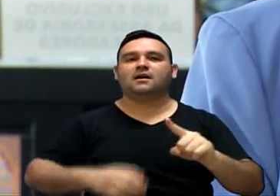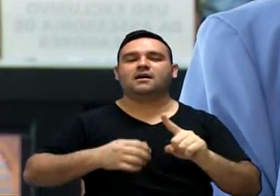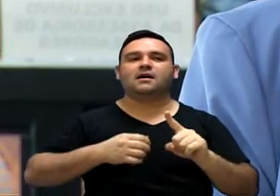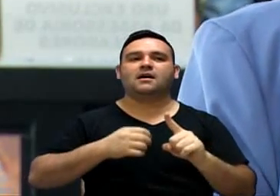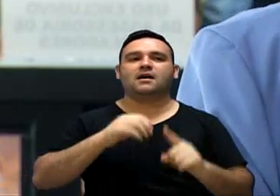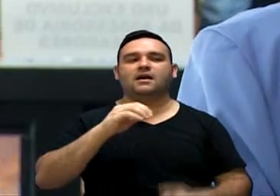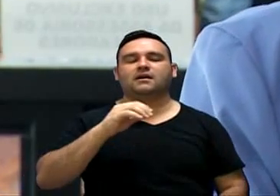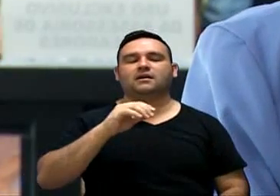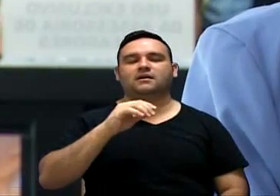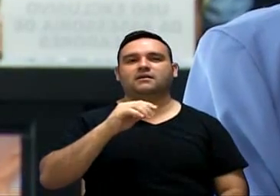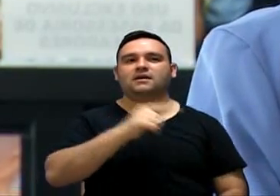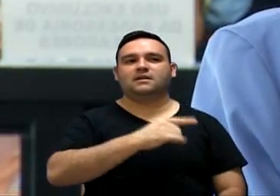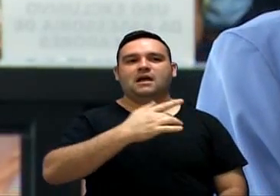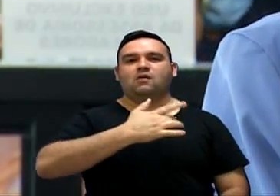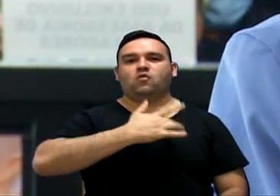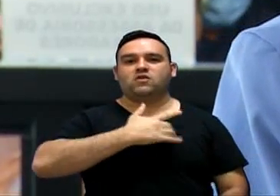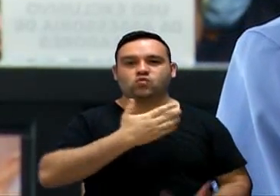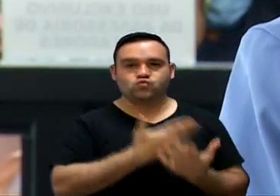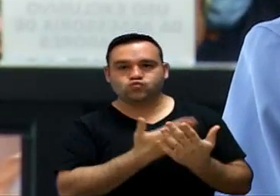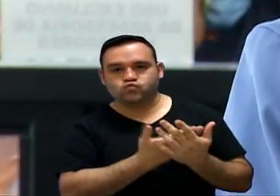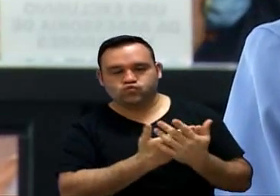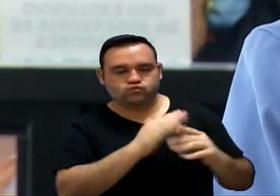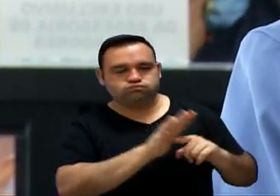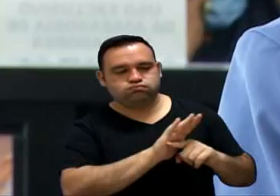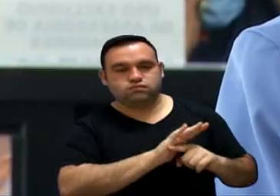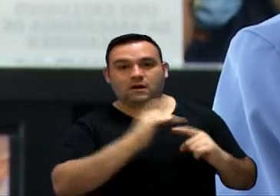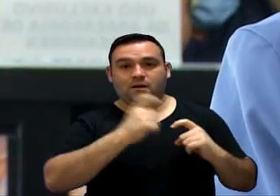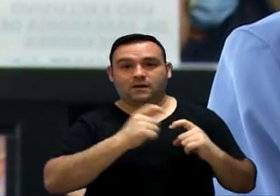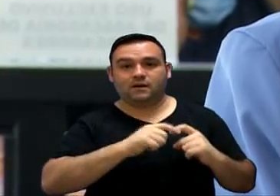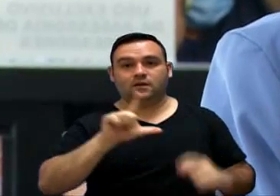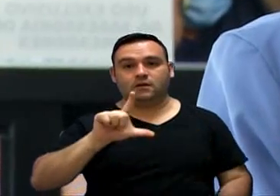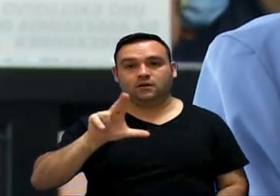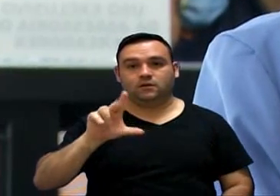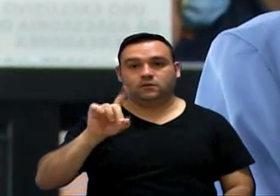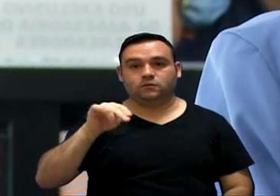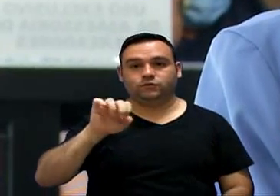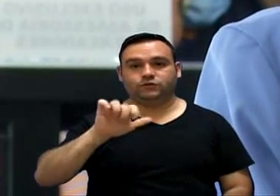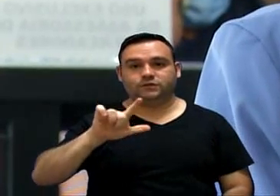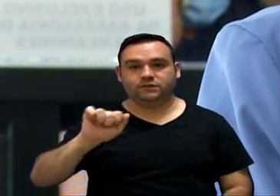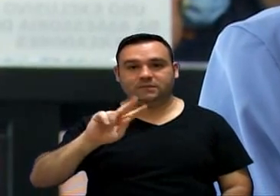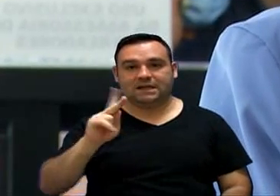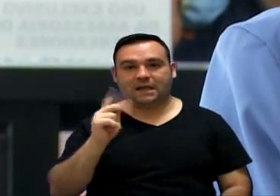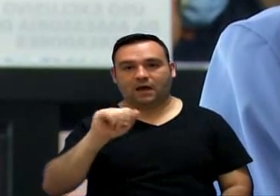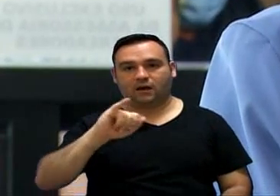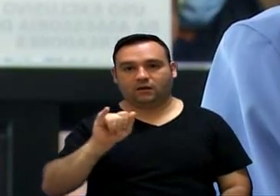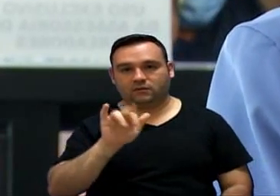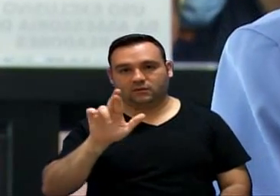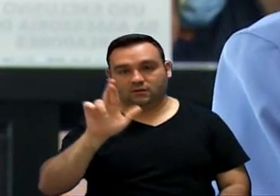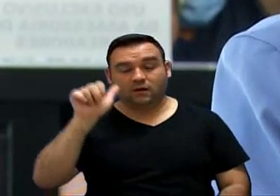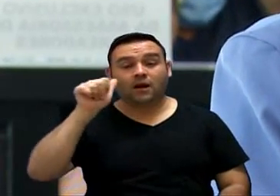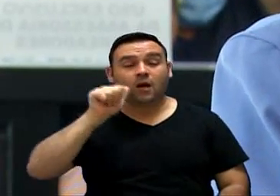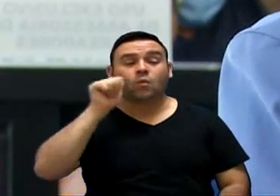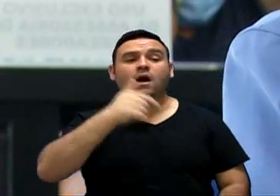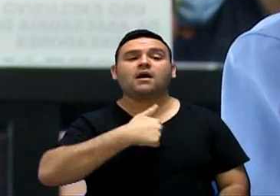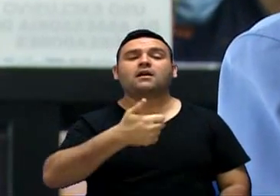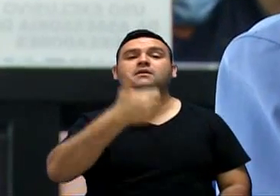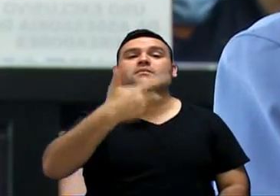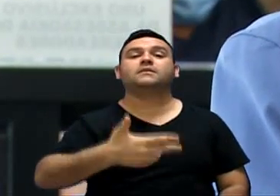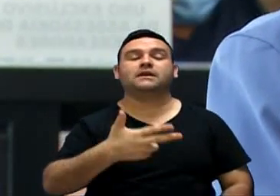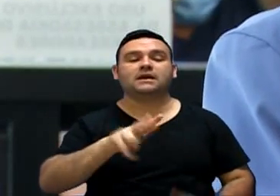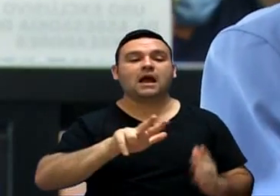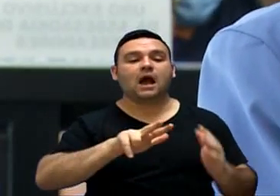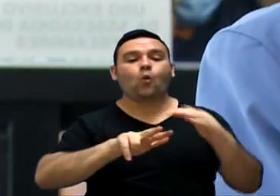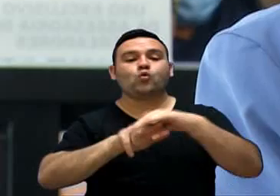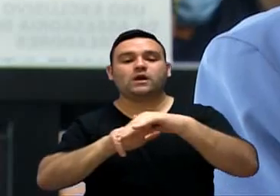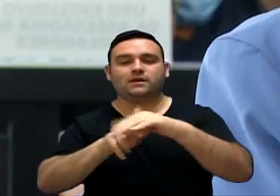e cardiologista, a Ludmila Ajar, onde ela diz que as